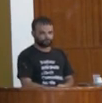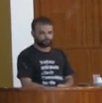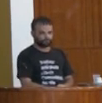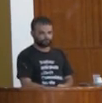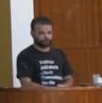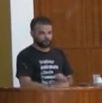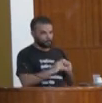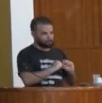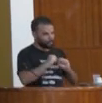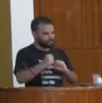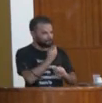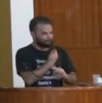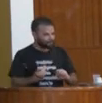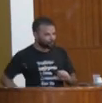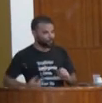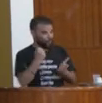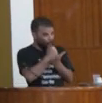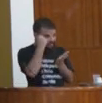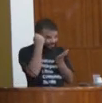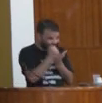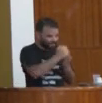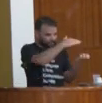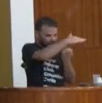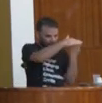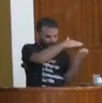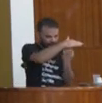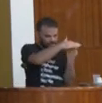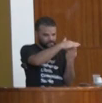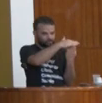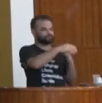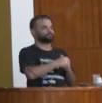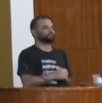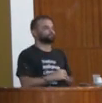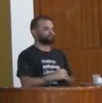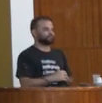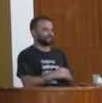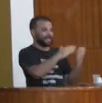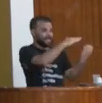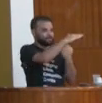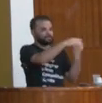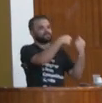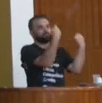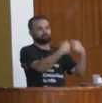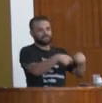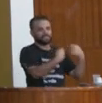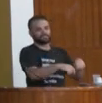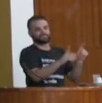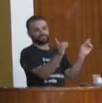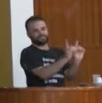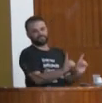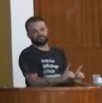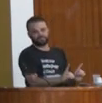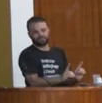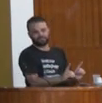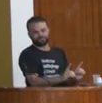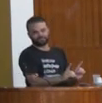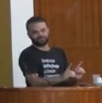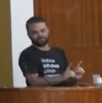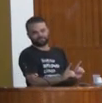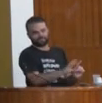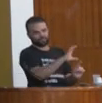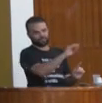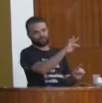público fazer um contrato com uma empresa, essa empresa vai ter que estar cumprindo a cota de pessoas